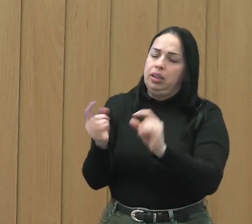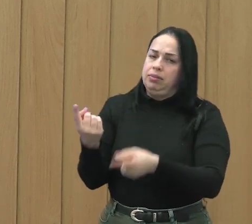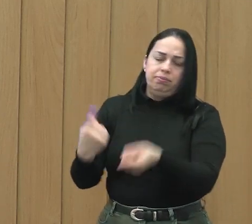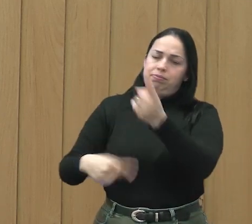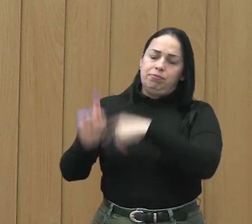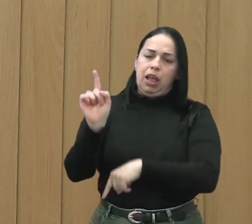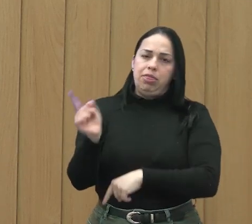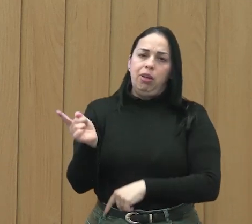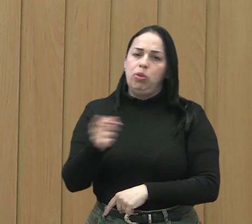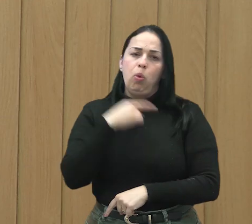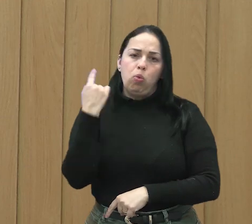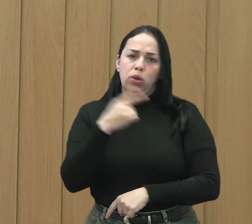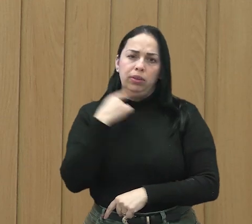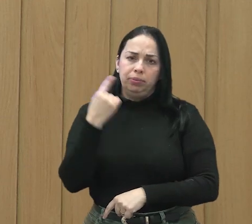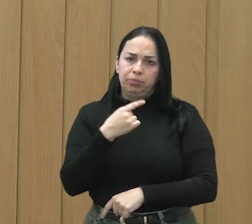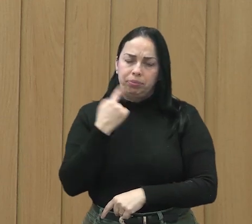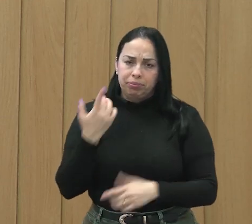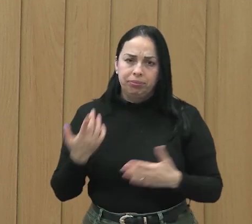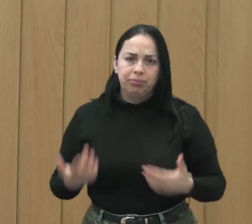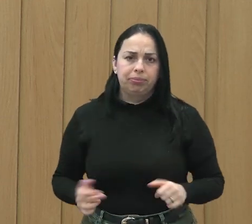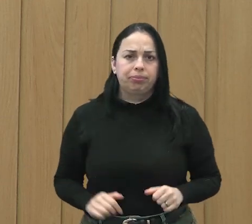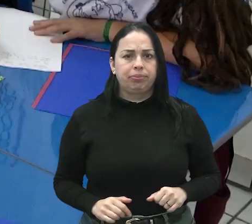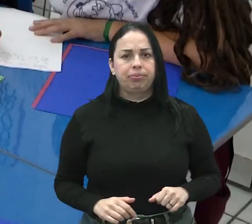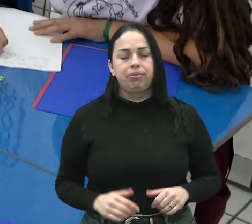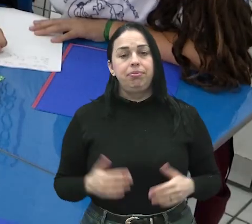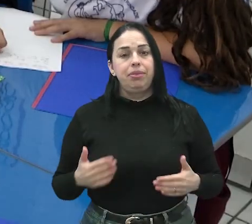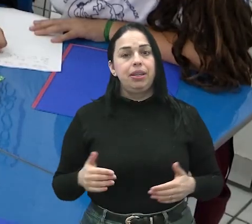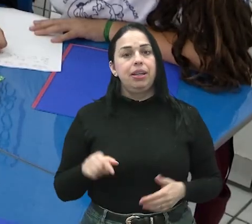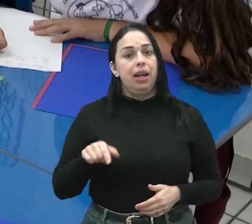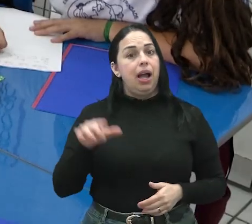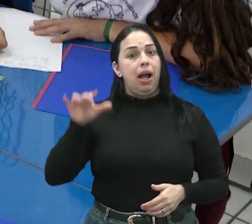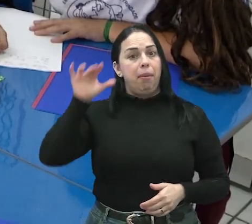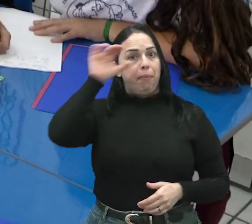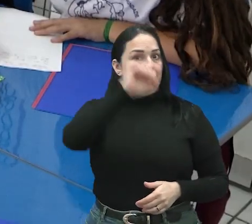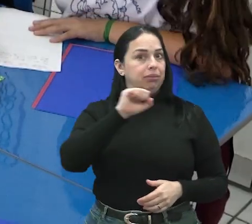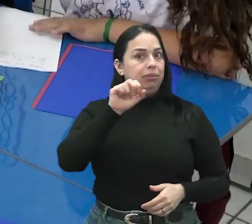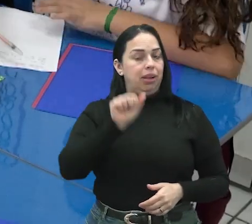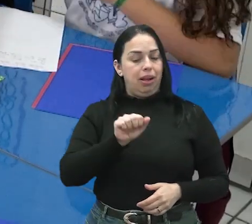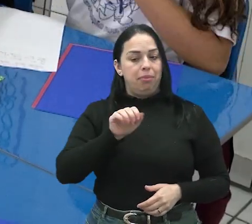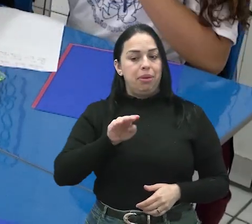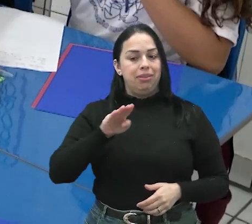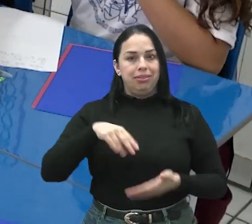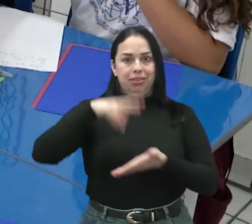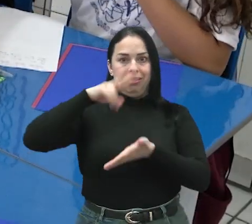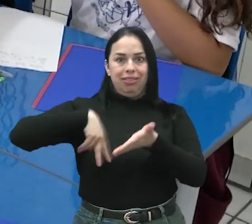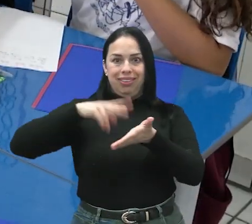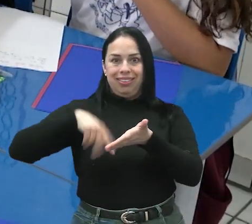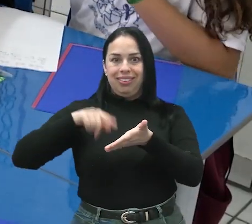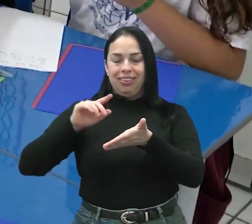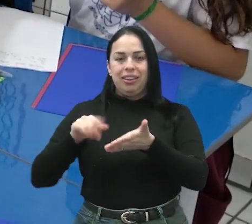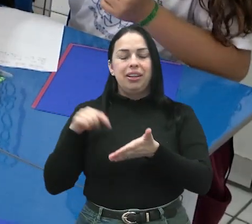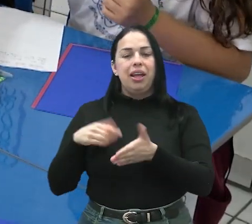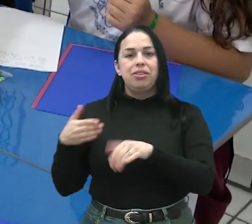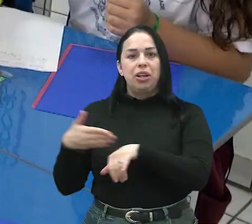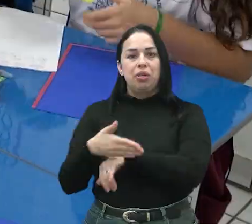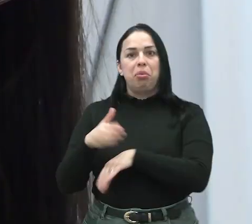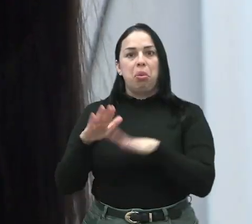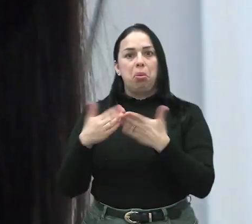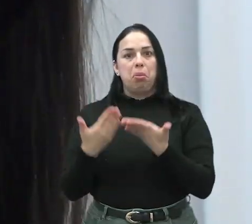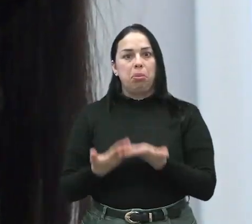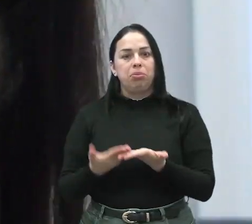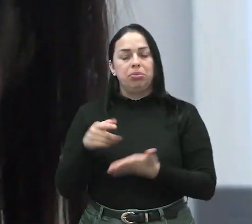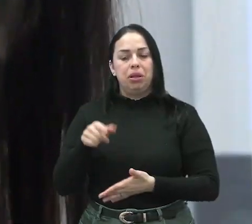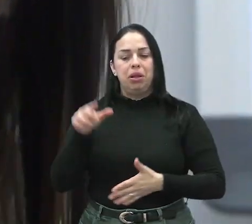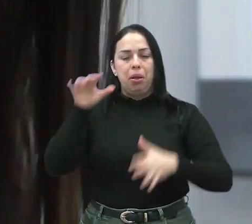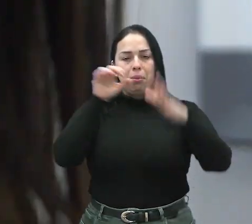não consegue ter o retorno aí melhor que a gente quer. A alfabetização é um dos primeiros passos da vida escolar.